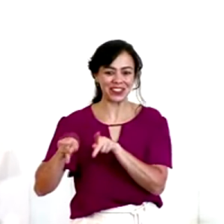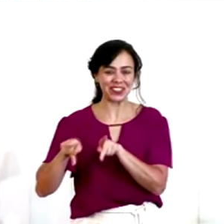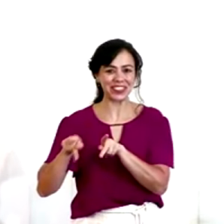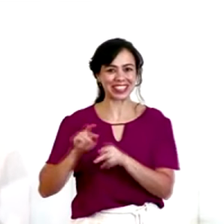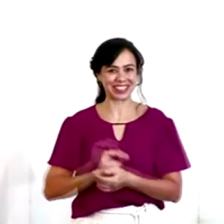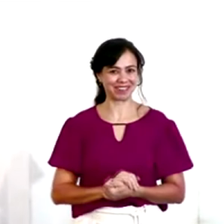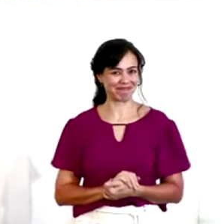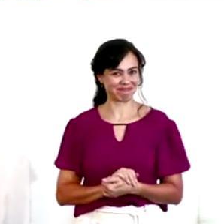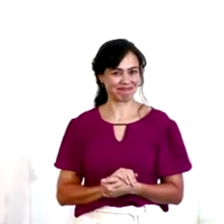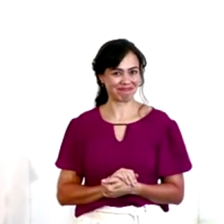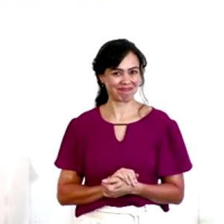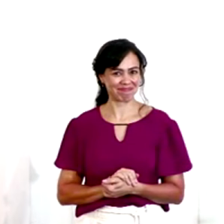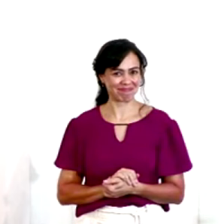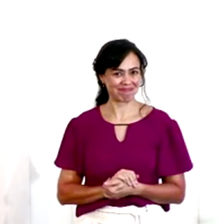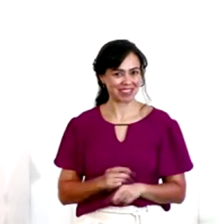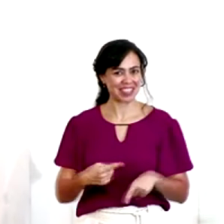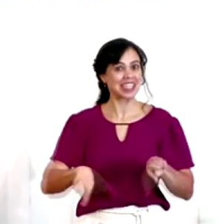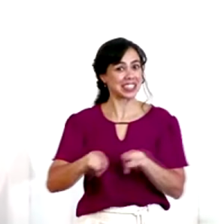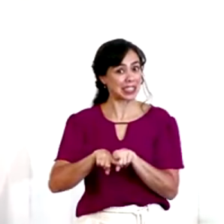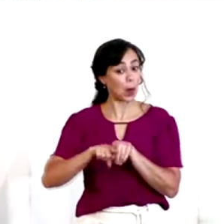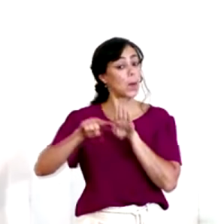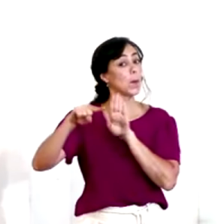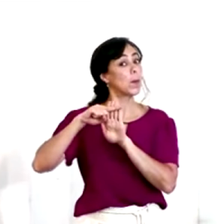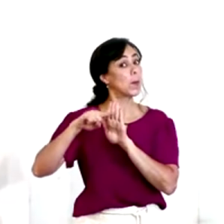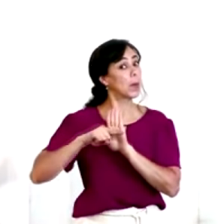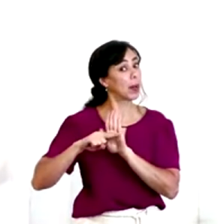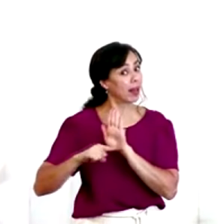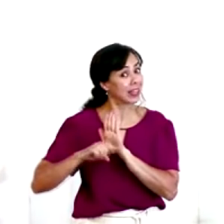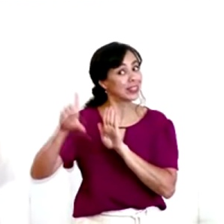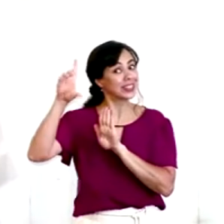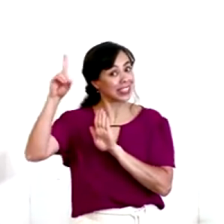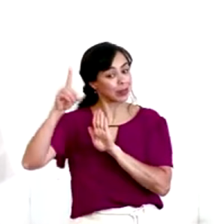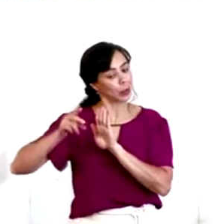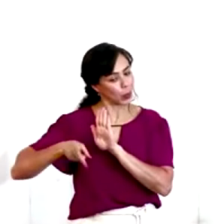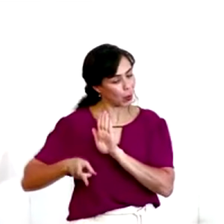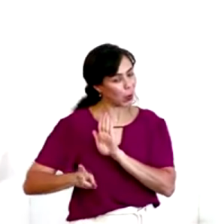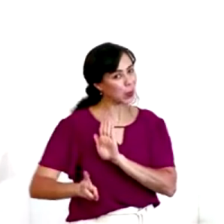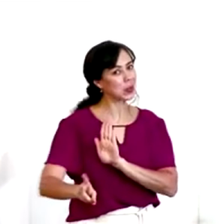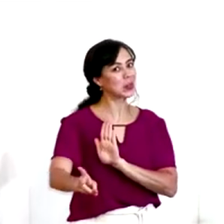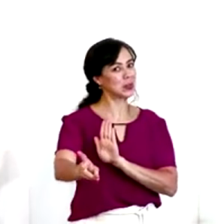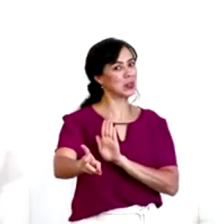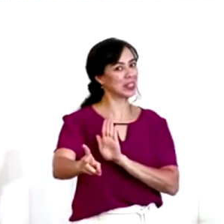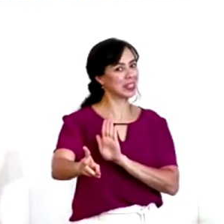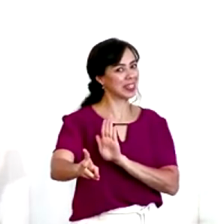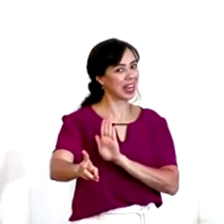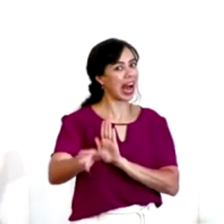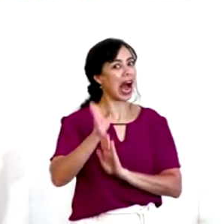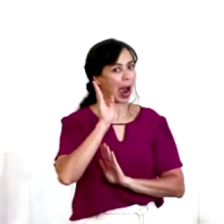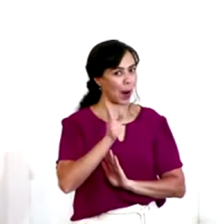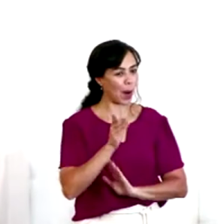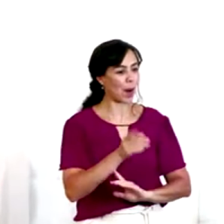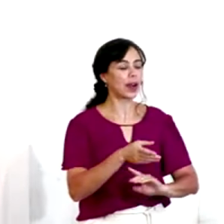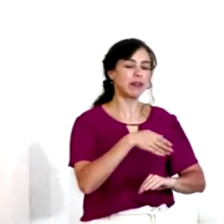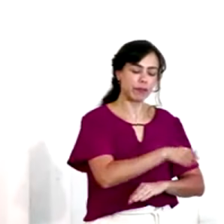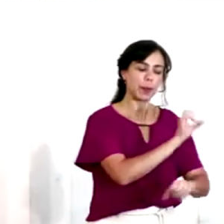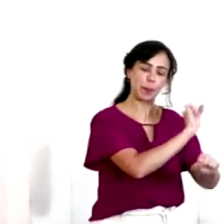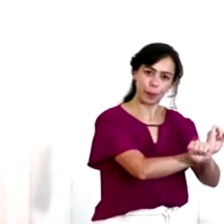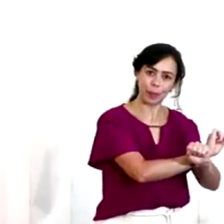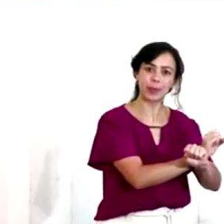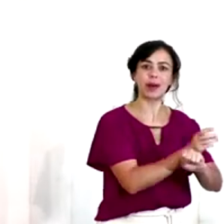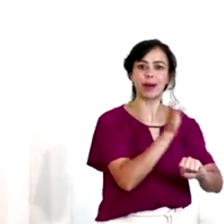E é assim que eles são trazidos. E os 3 primeiros versículos nos mostram este